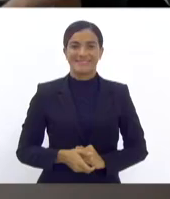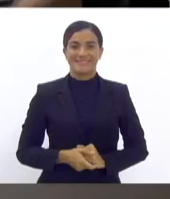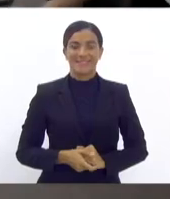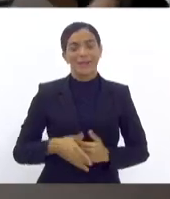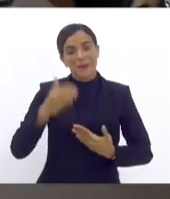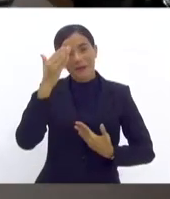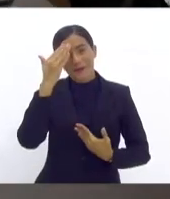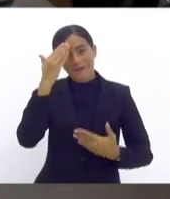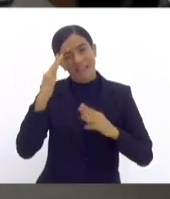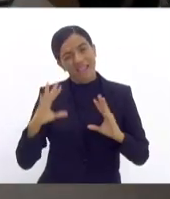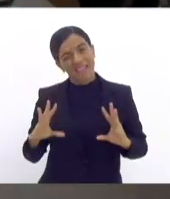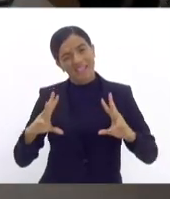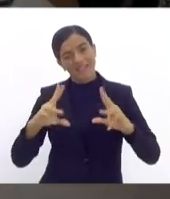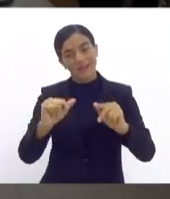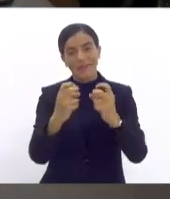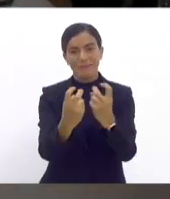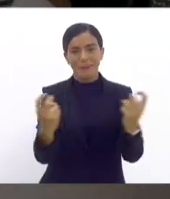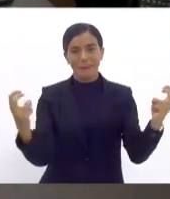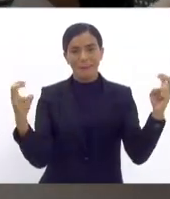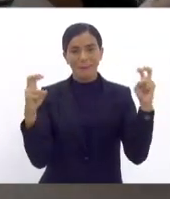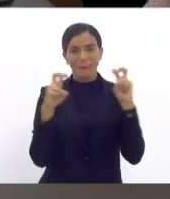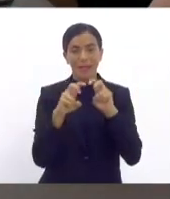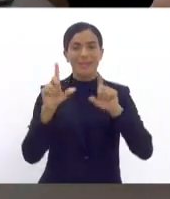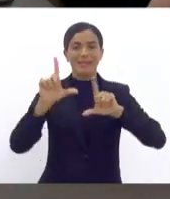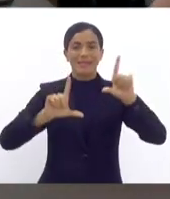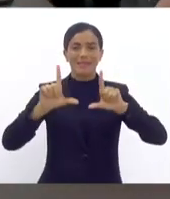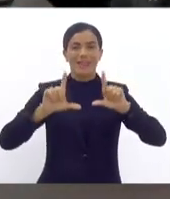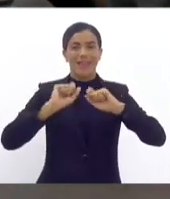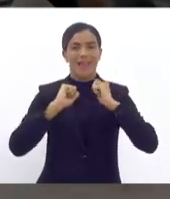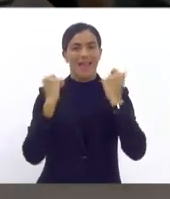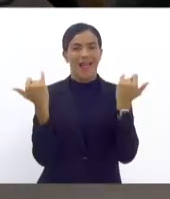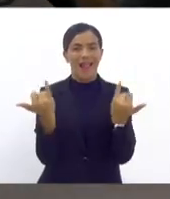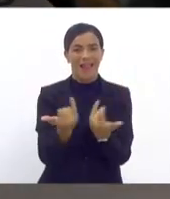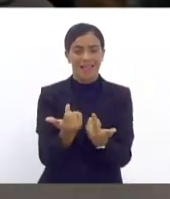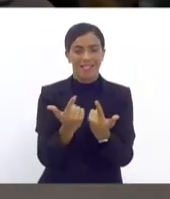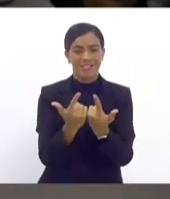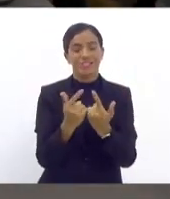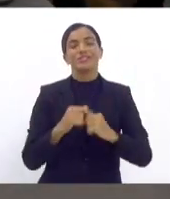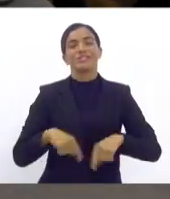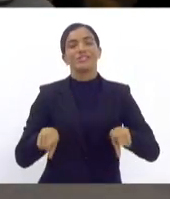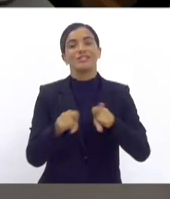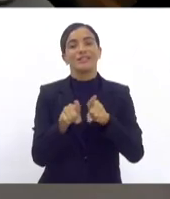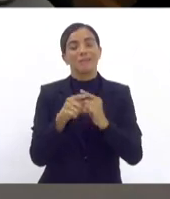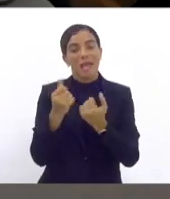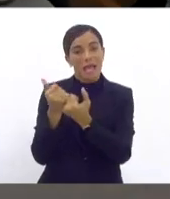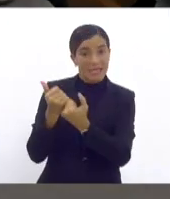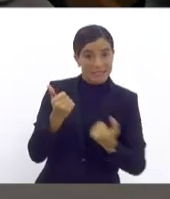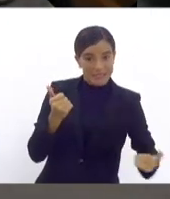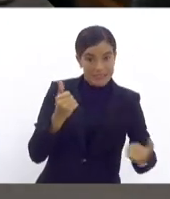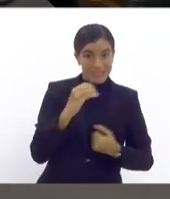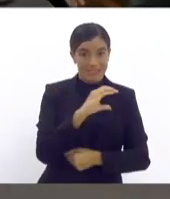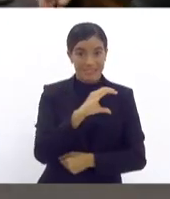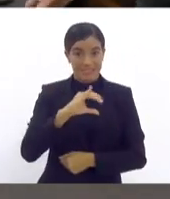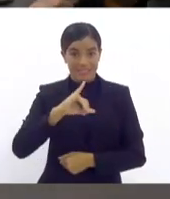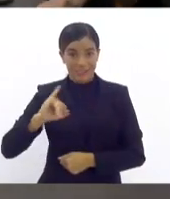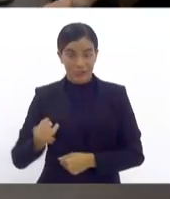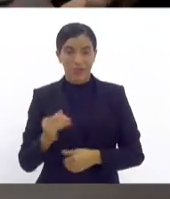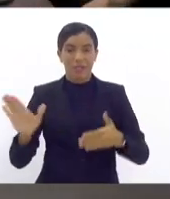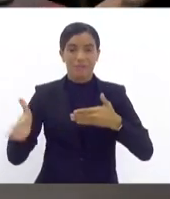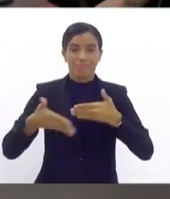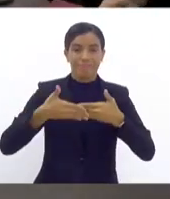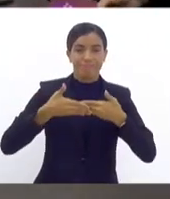Obrigado a todos, obrigado à técnica, TV Alerge, a todas as assessorias, principalmente da CCJ. Está encerrada